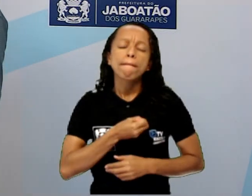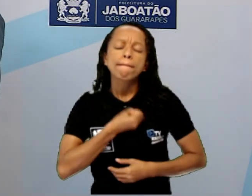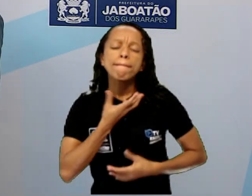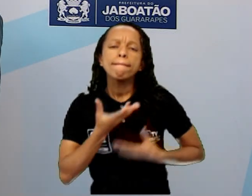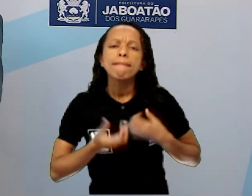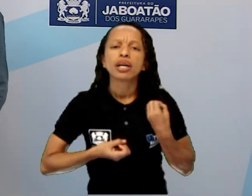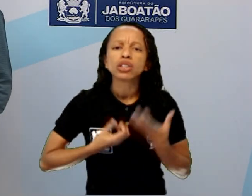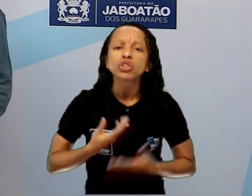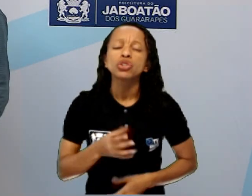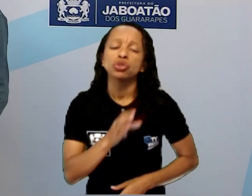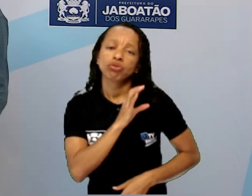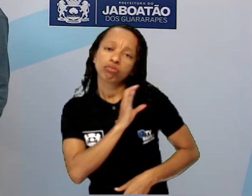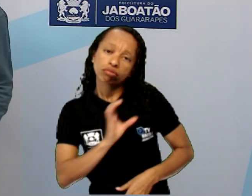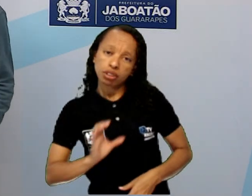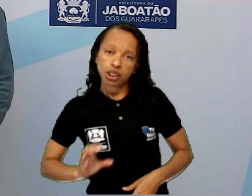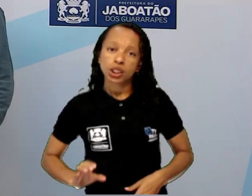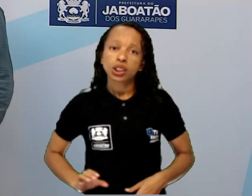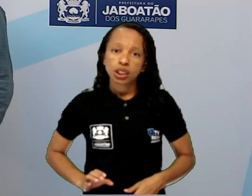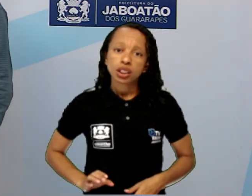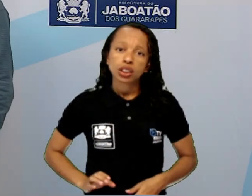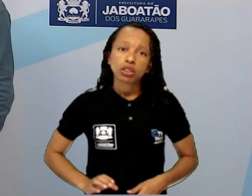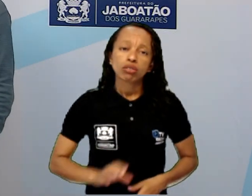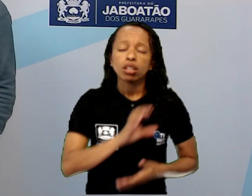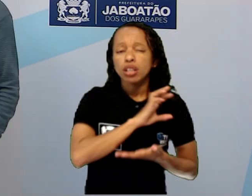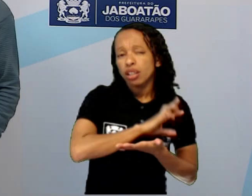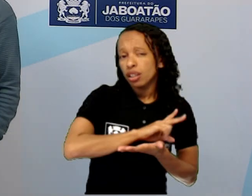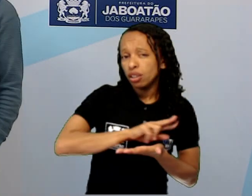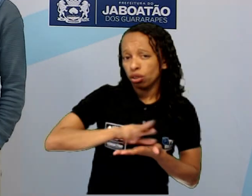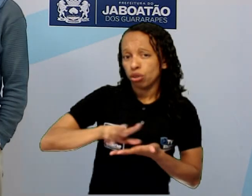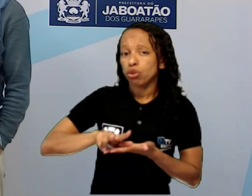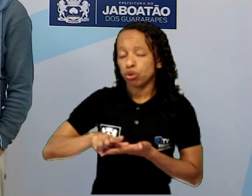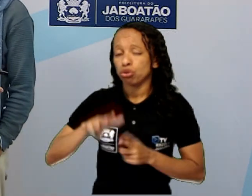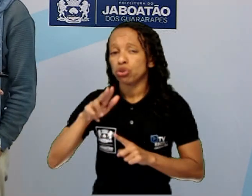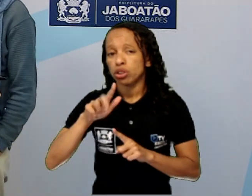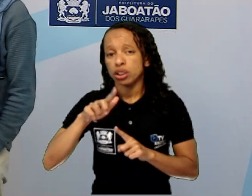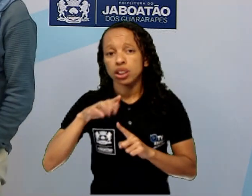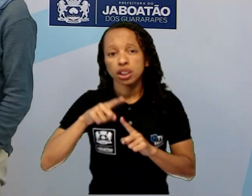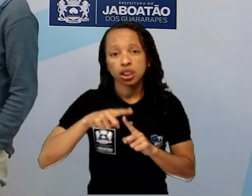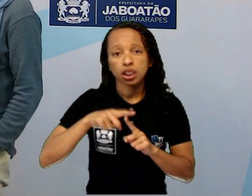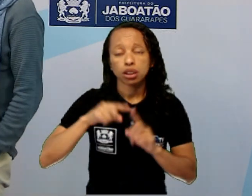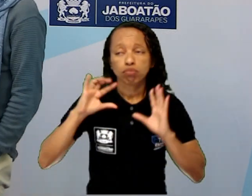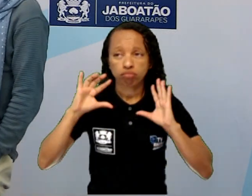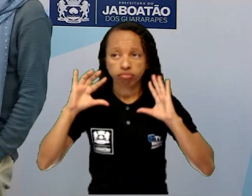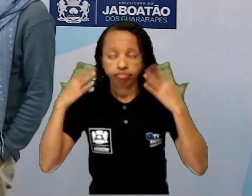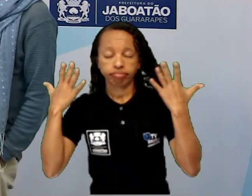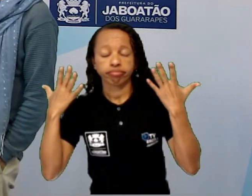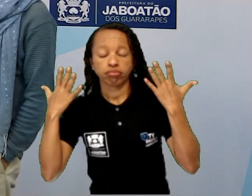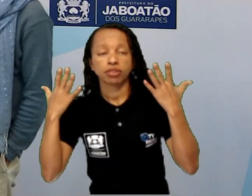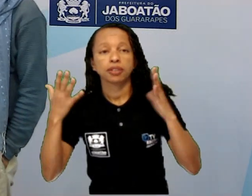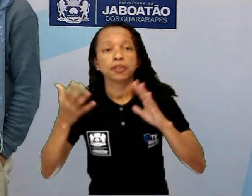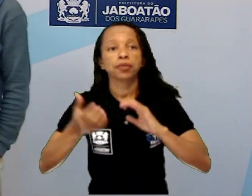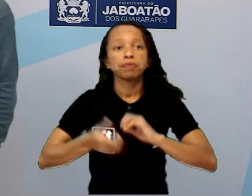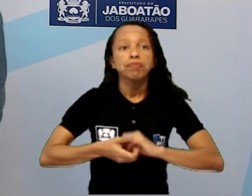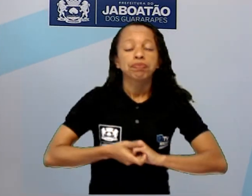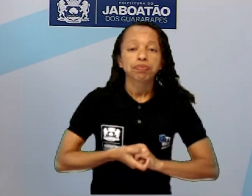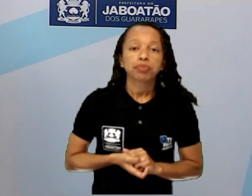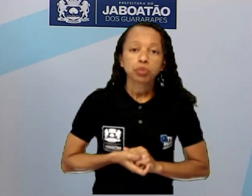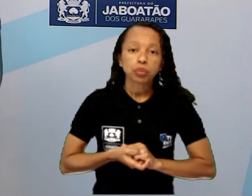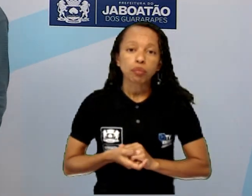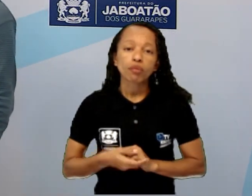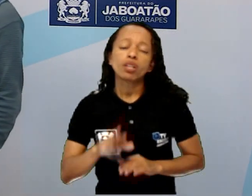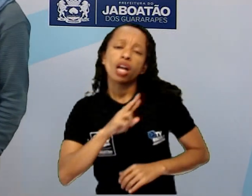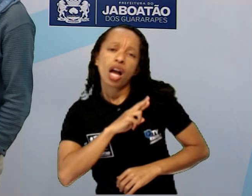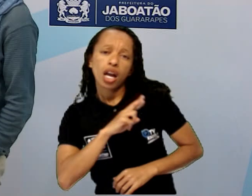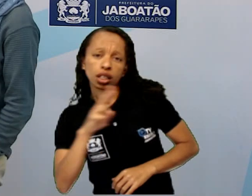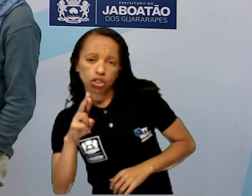outros eventos que acontecem nessa época da quaresma são típicos desse ciclo pascal. E ele tem um caráter religioso, mas também